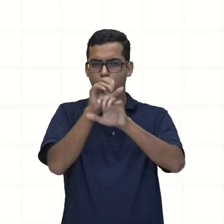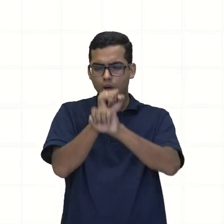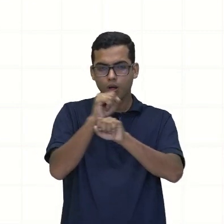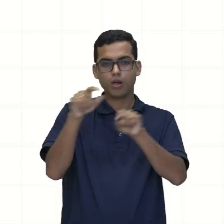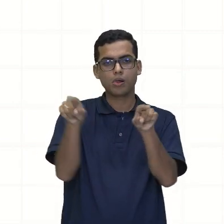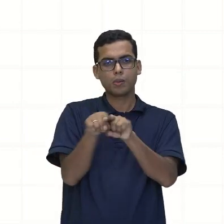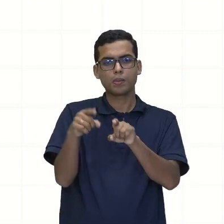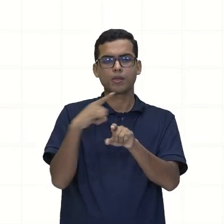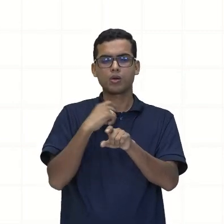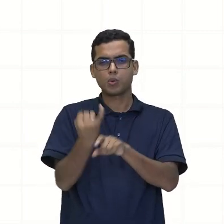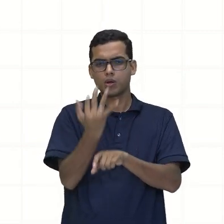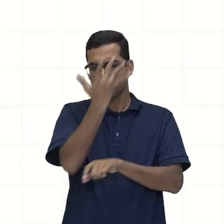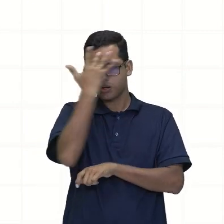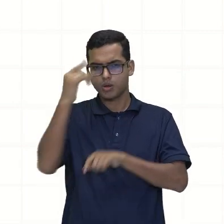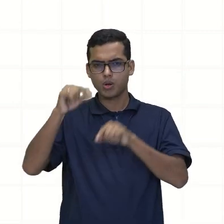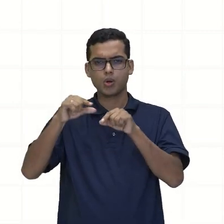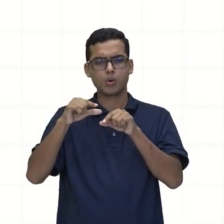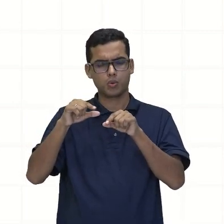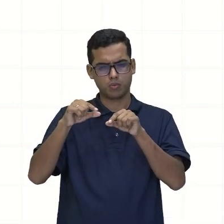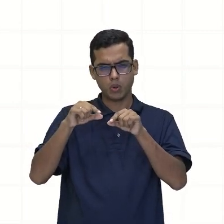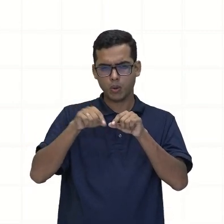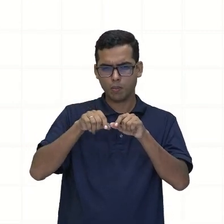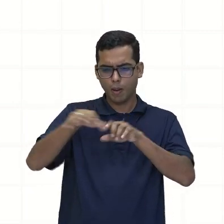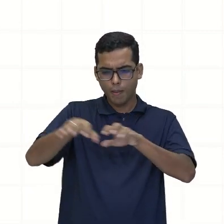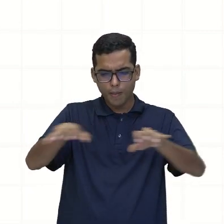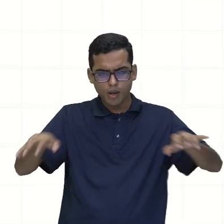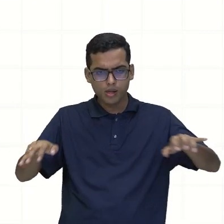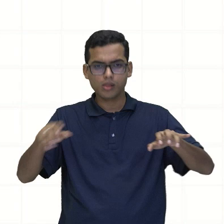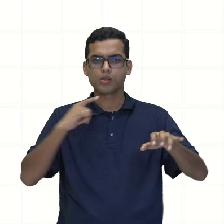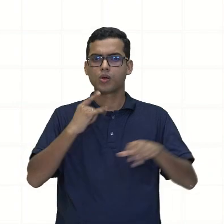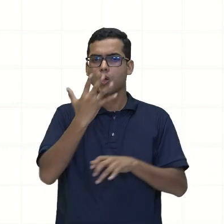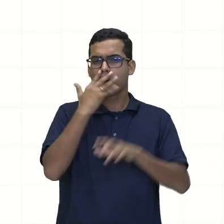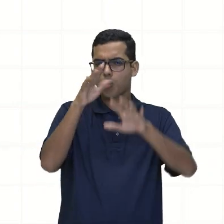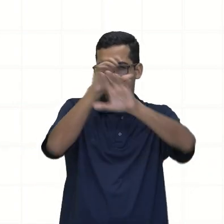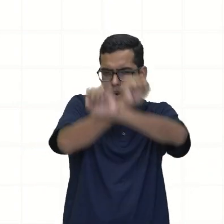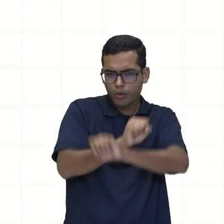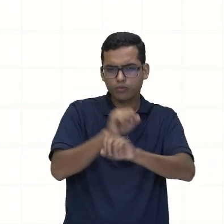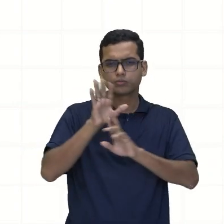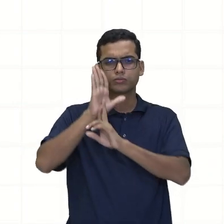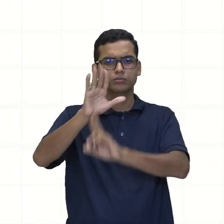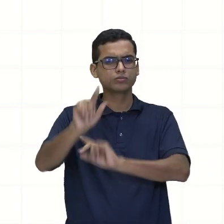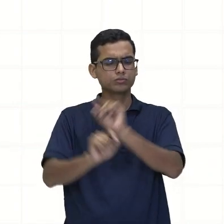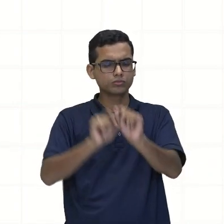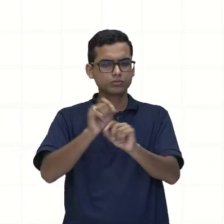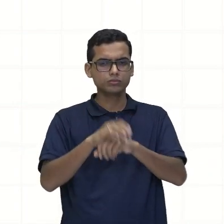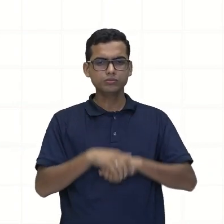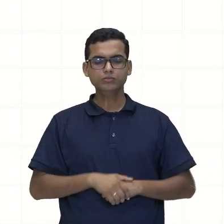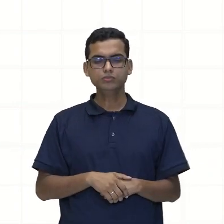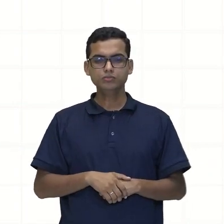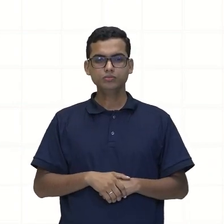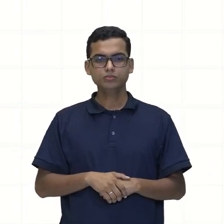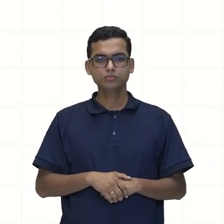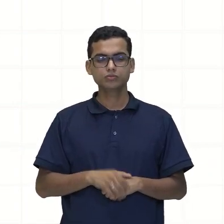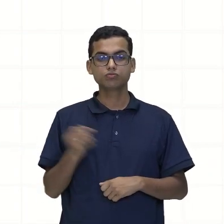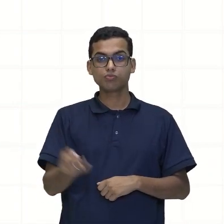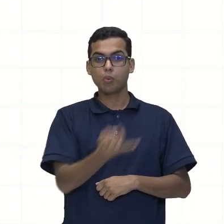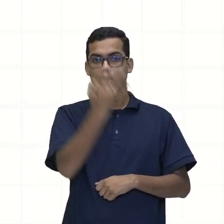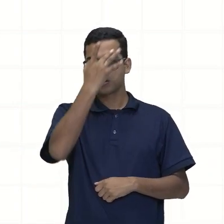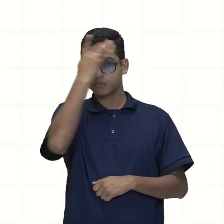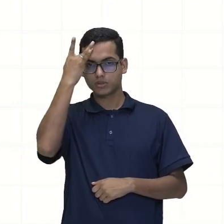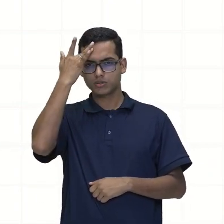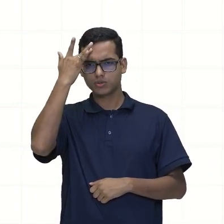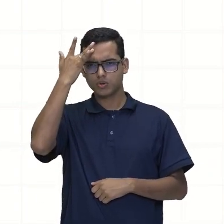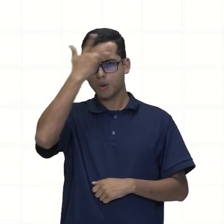quadrados. Os tons mais escuros do mapa, eles vão representar aqui, né, a maior densidade